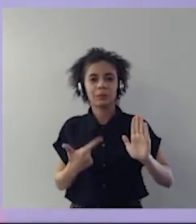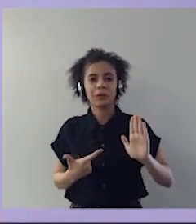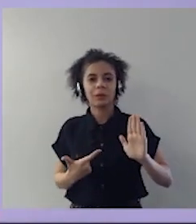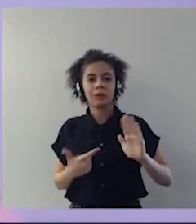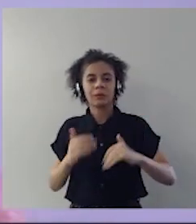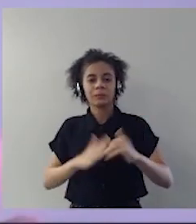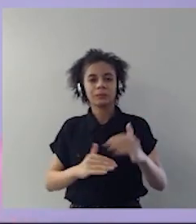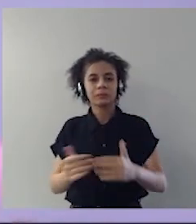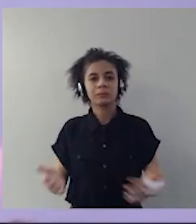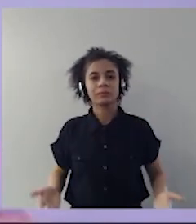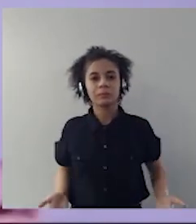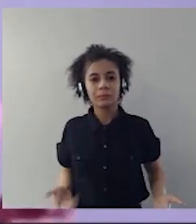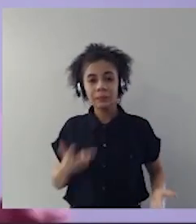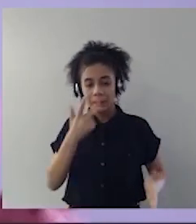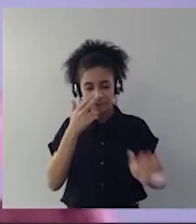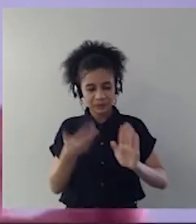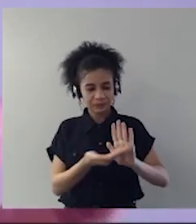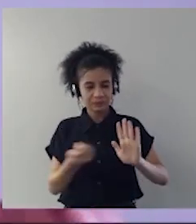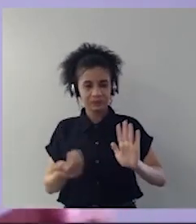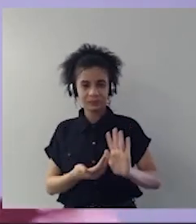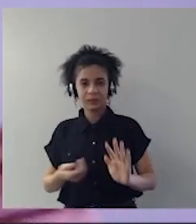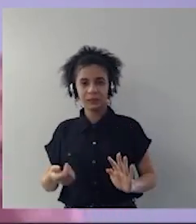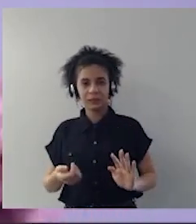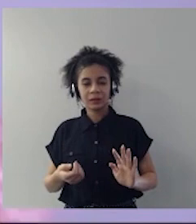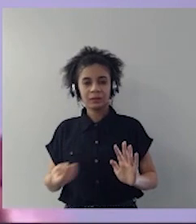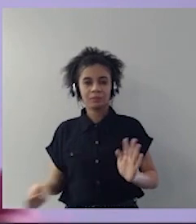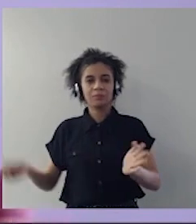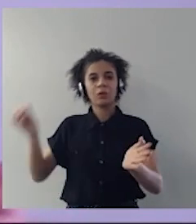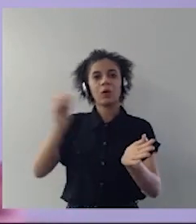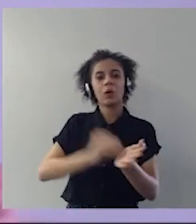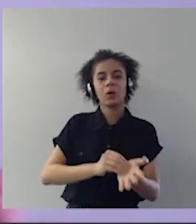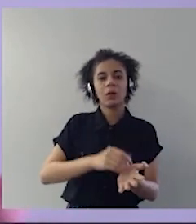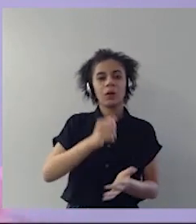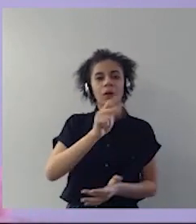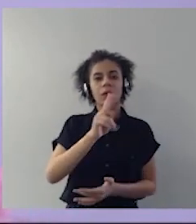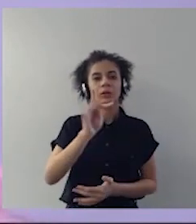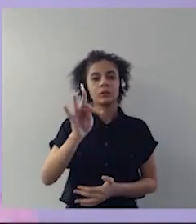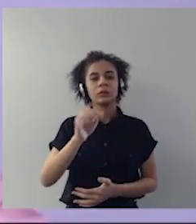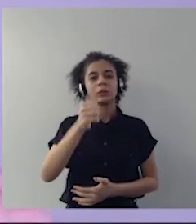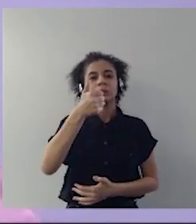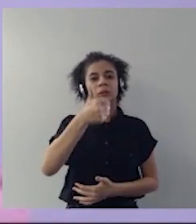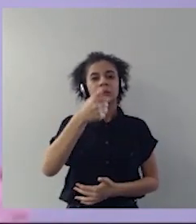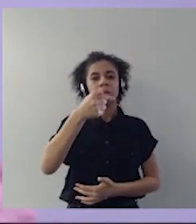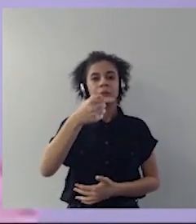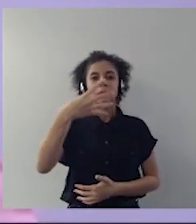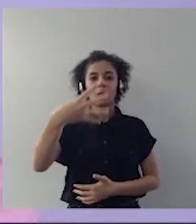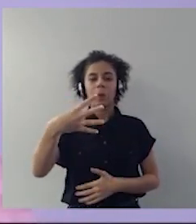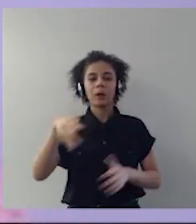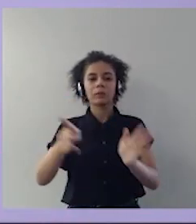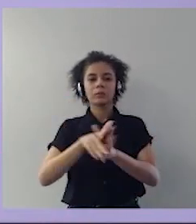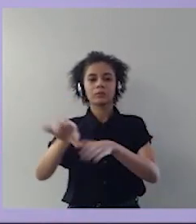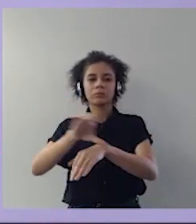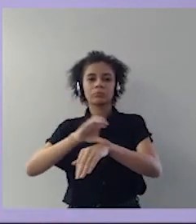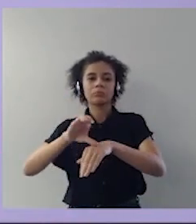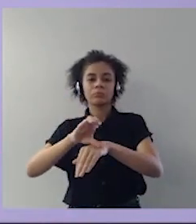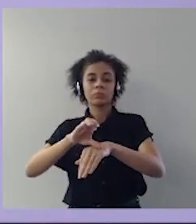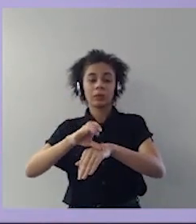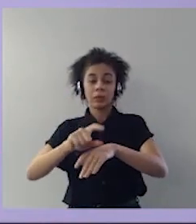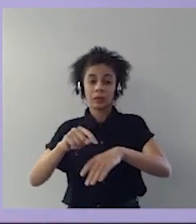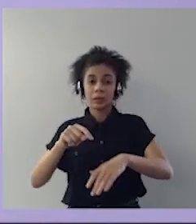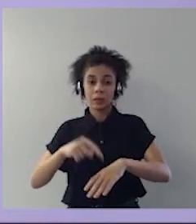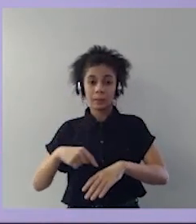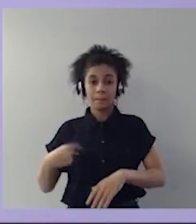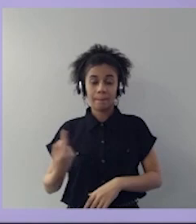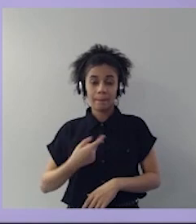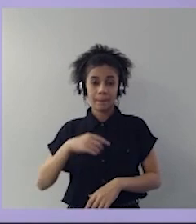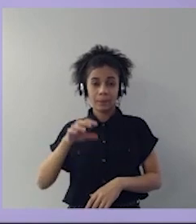E cederam espaço, talvez, quem sabe, ao artigo 174 da Constituição. O Estado como um agente, aquele